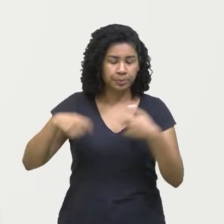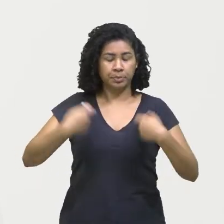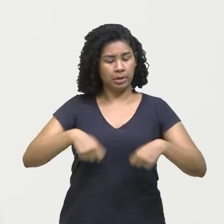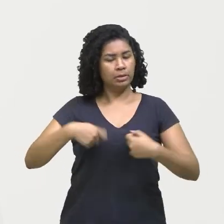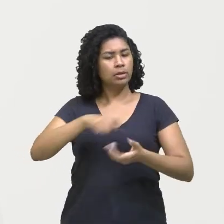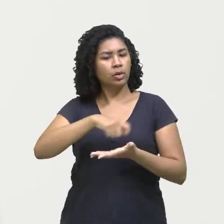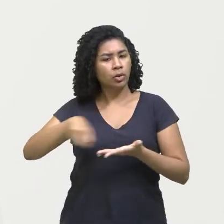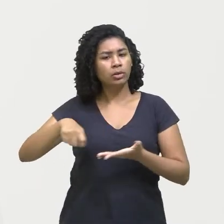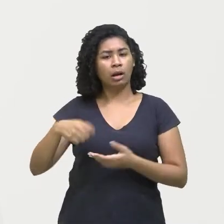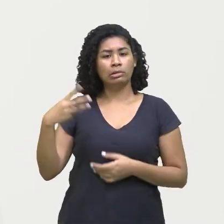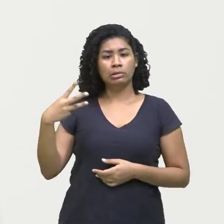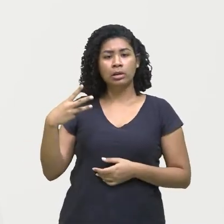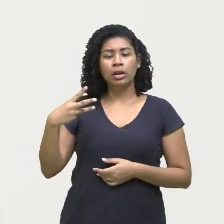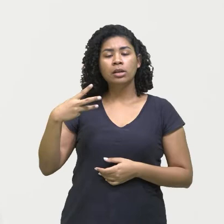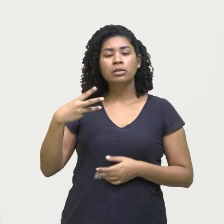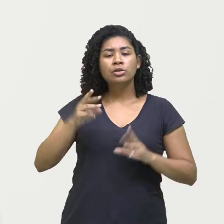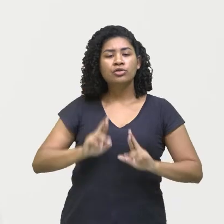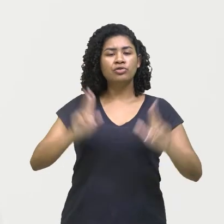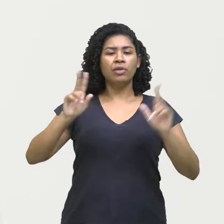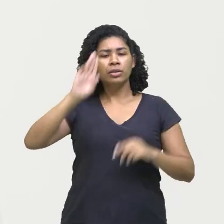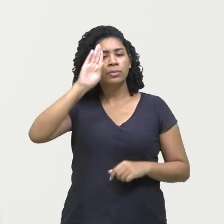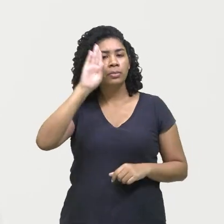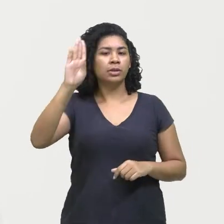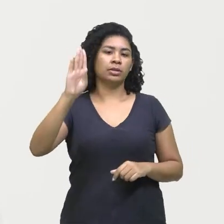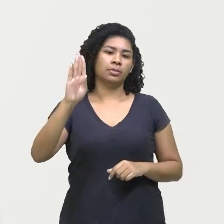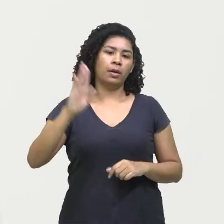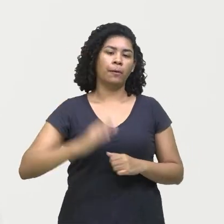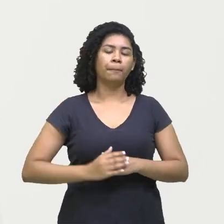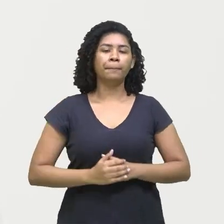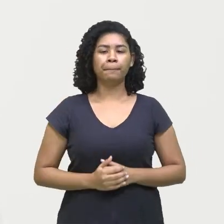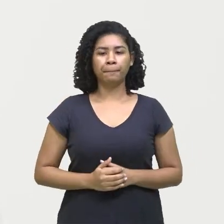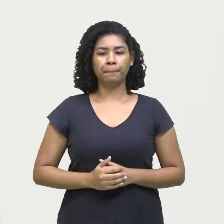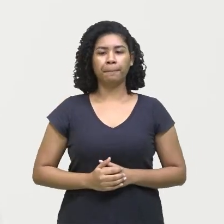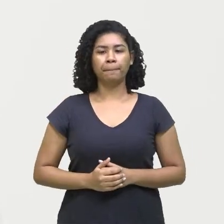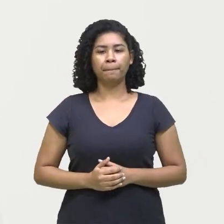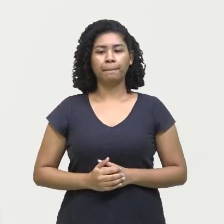três principais diferenças entre eles, tudo bem?